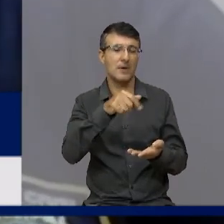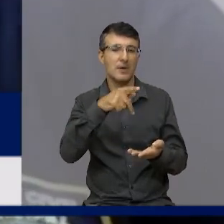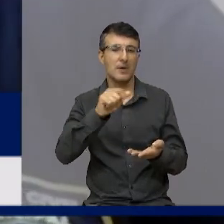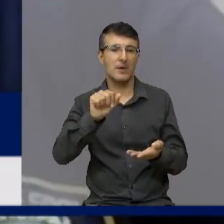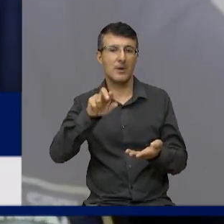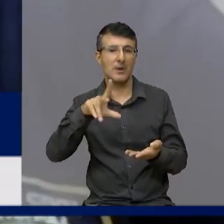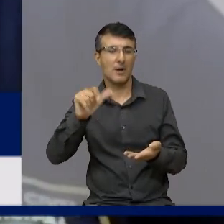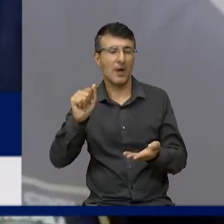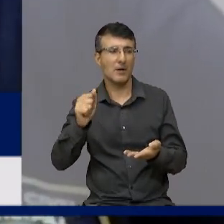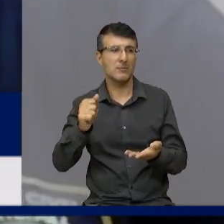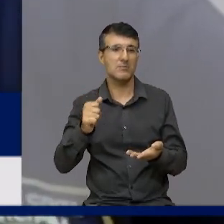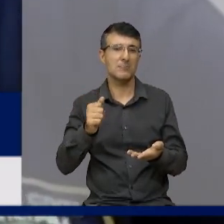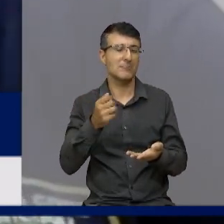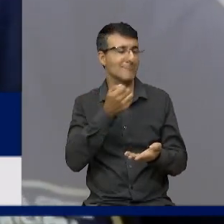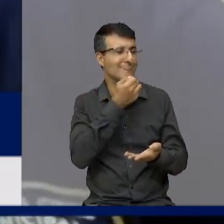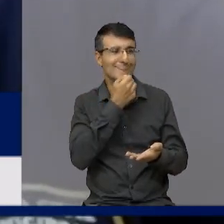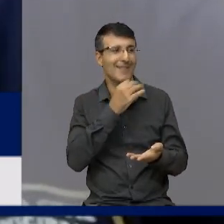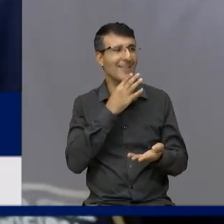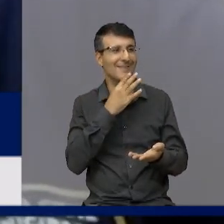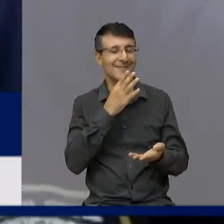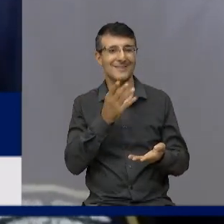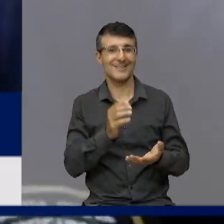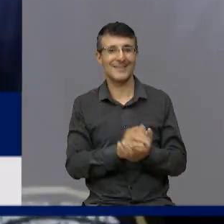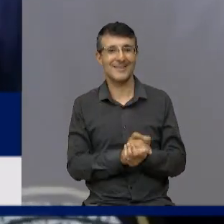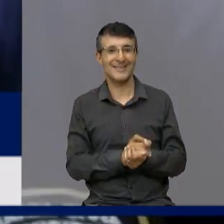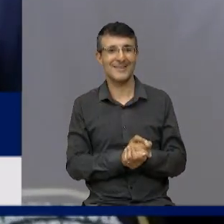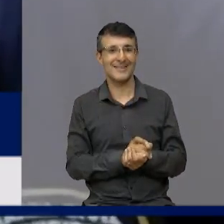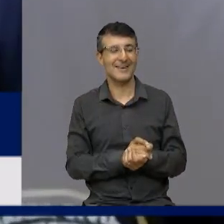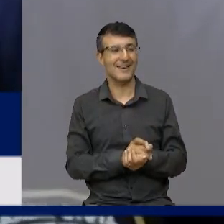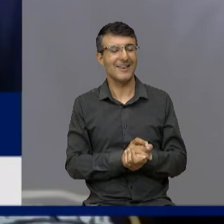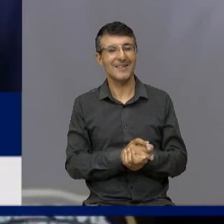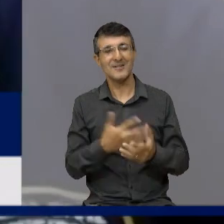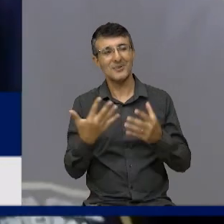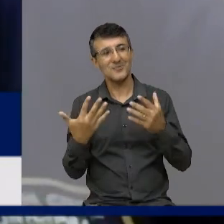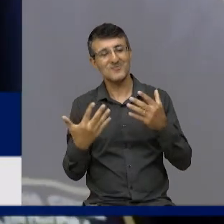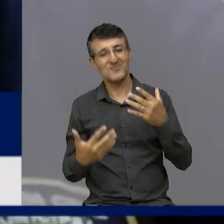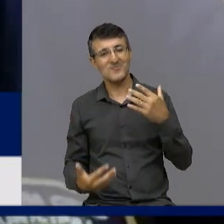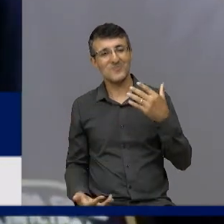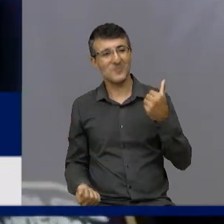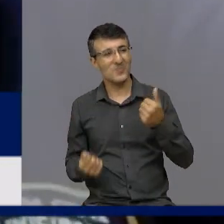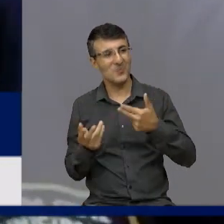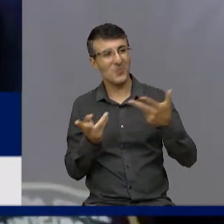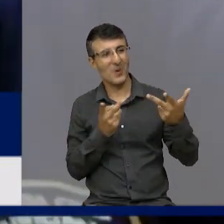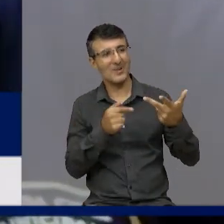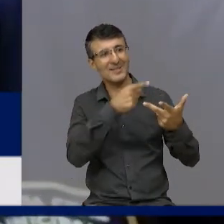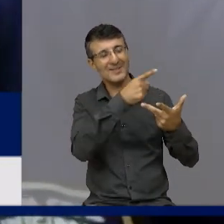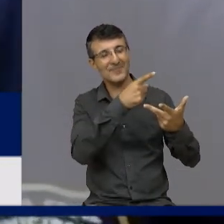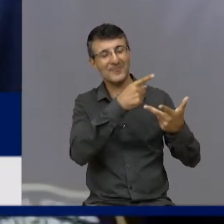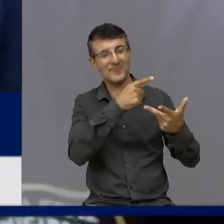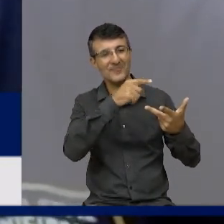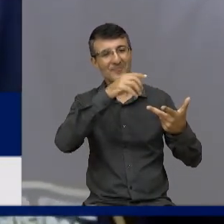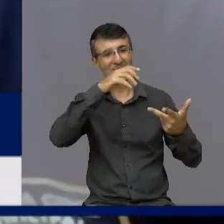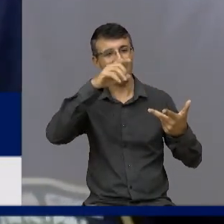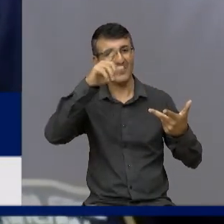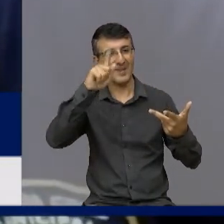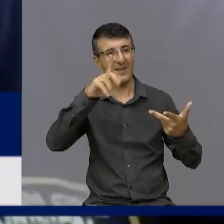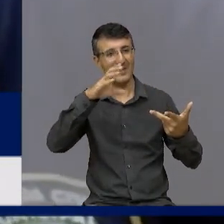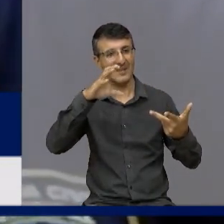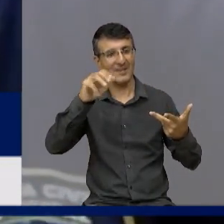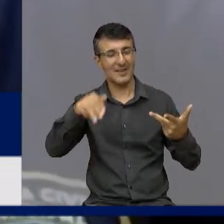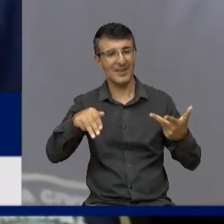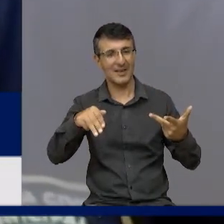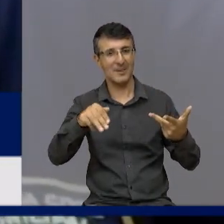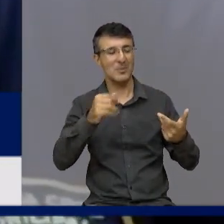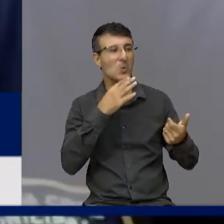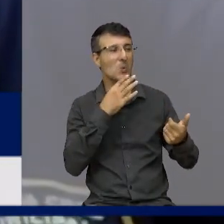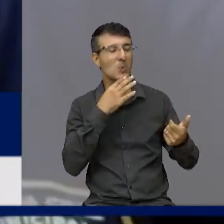um convite para ir fazer uma visita para a gente lá na Guarda Municipal, conhecer a nossa patrulha, e também para as nossas vereadoras que quiserem